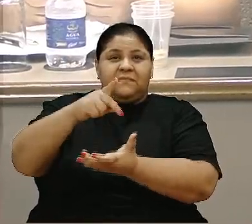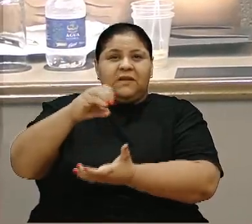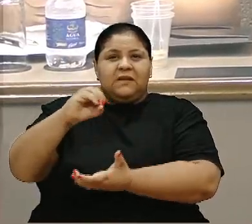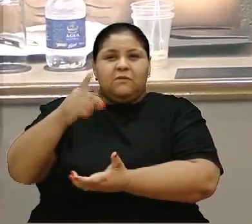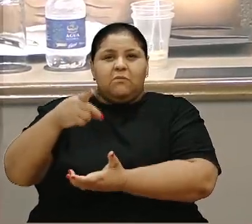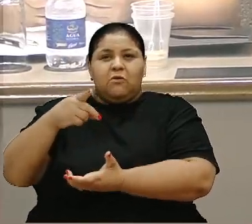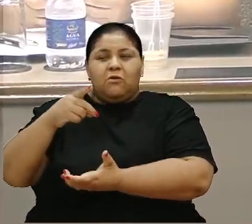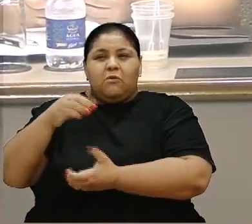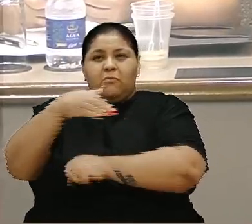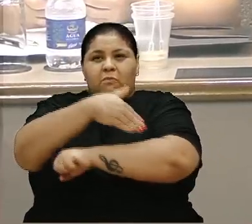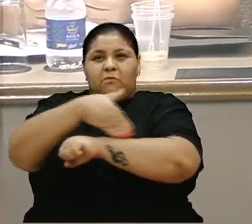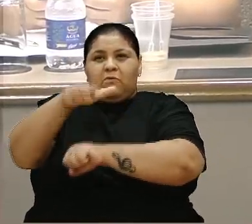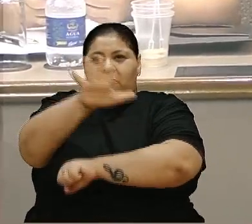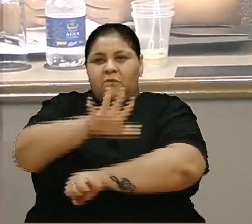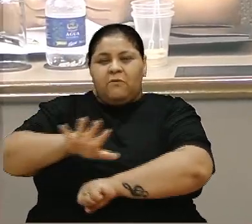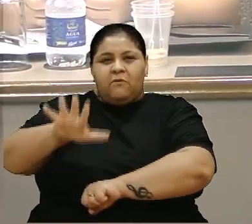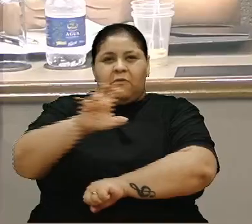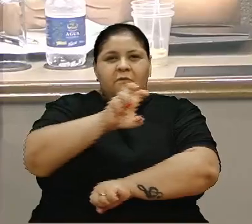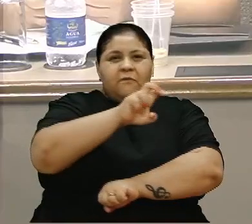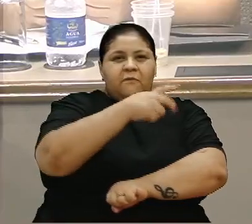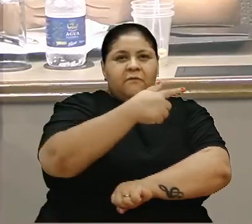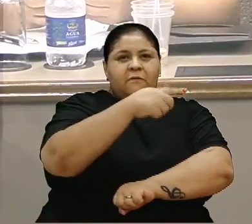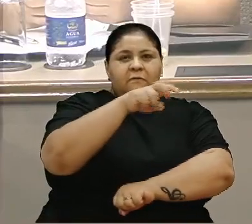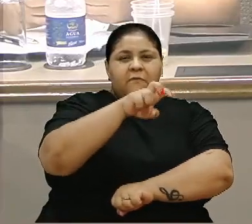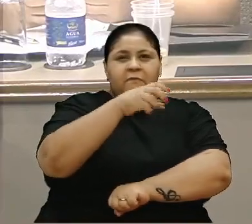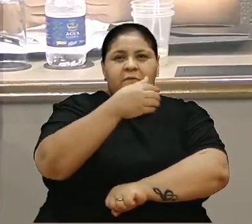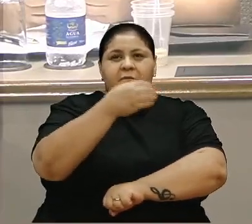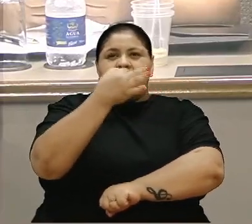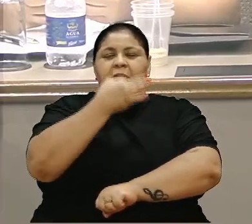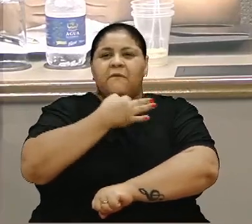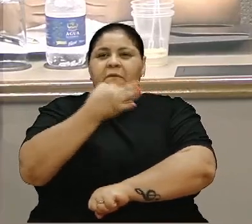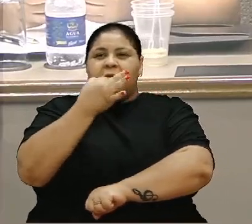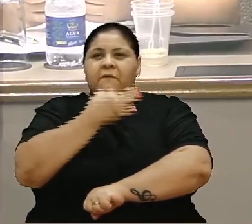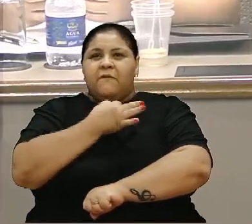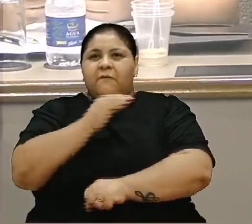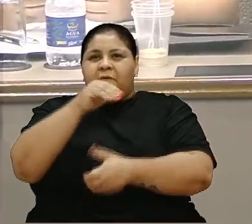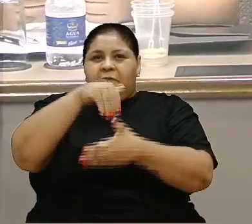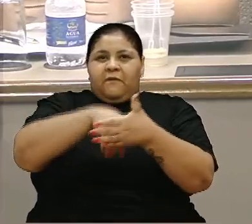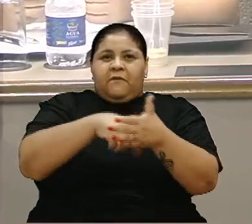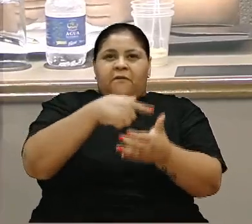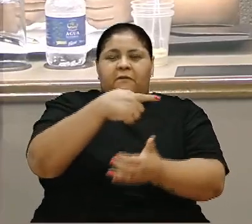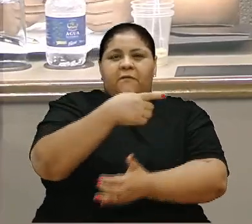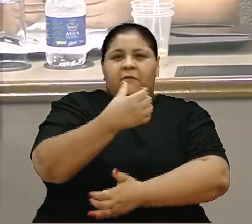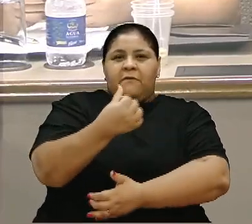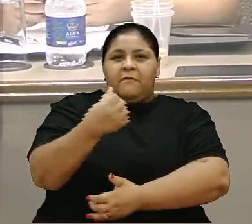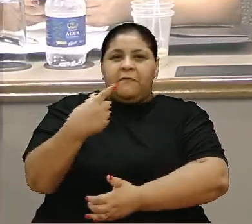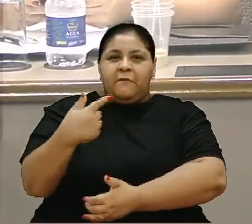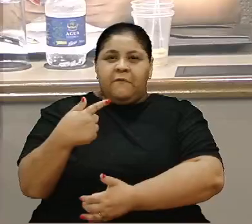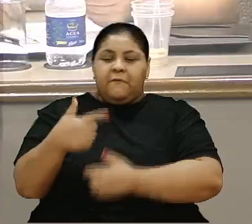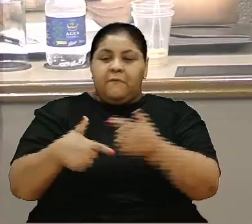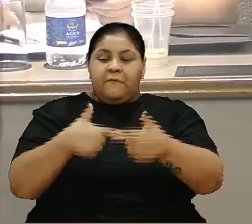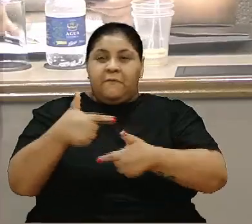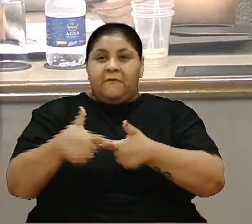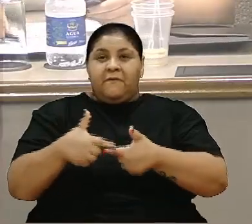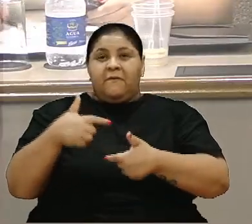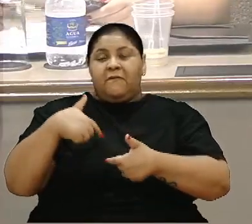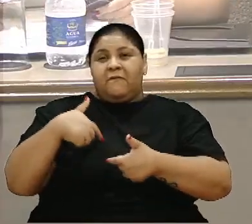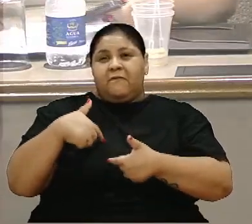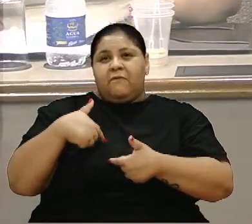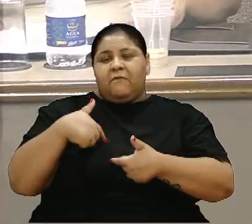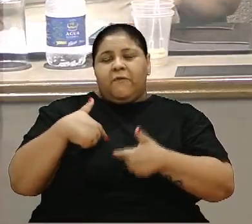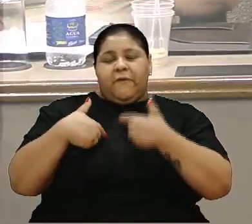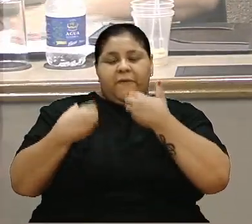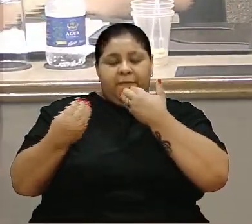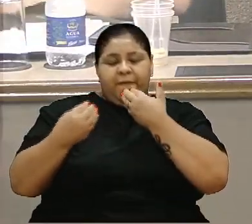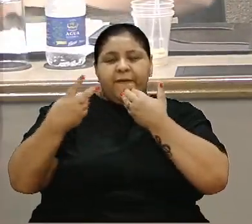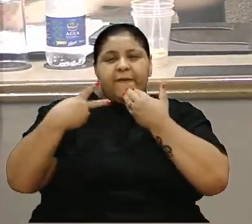público. Dos 5.570 municípios, Caxias figura dentre os 167 com esse serviço. Eu quero, por óbvio, como o